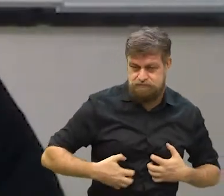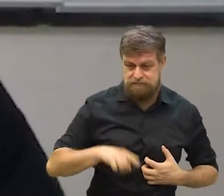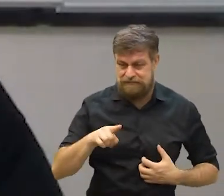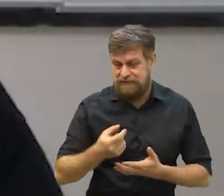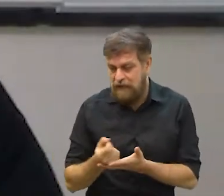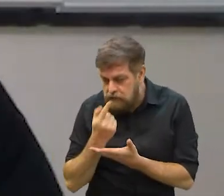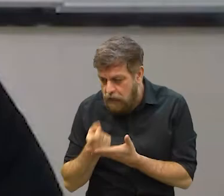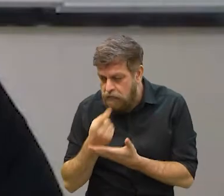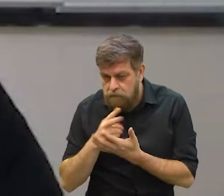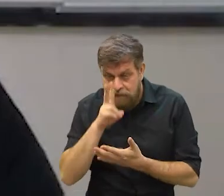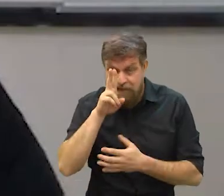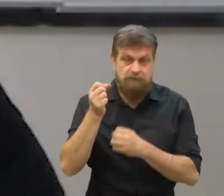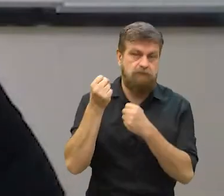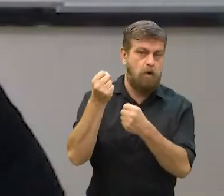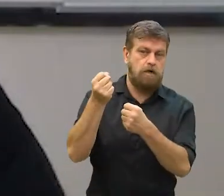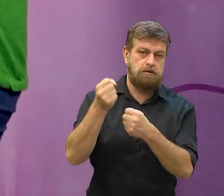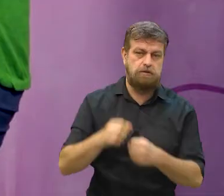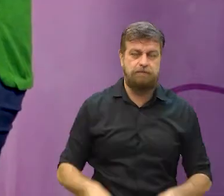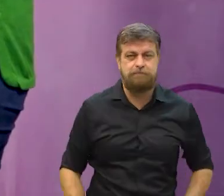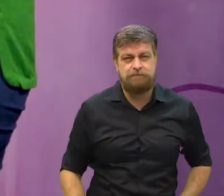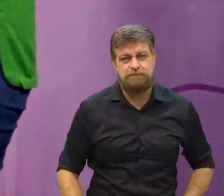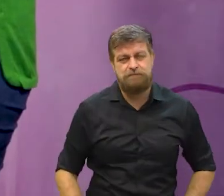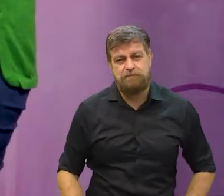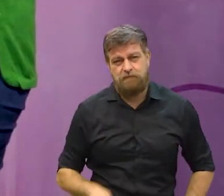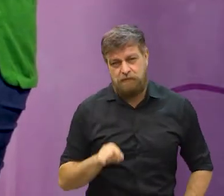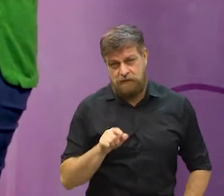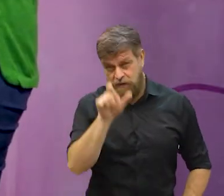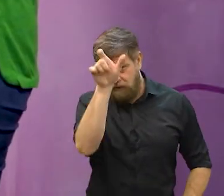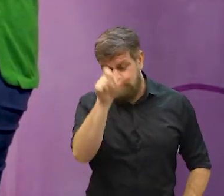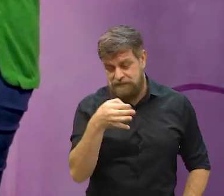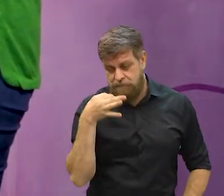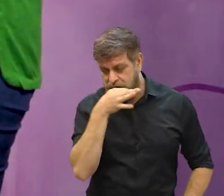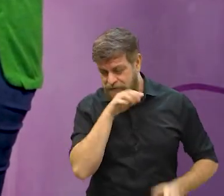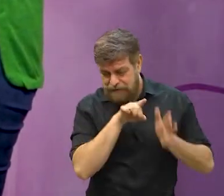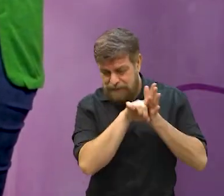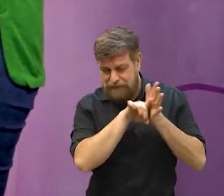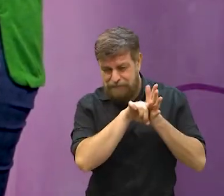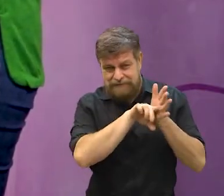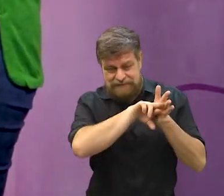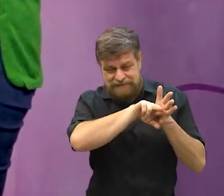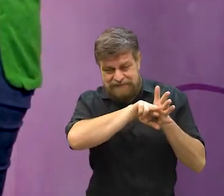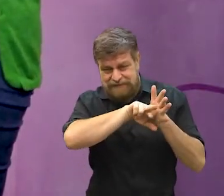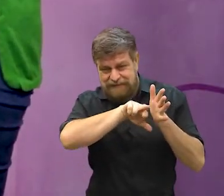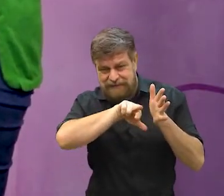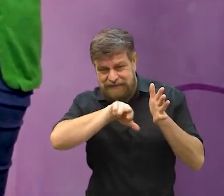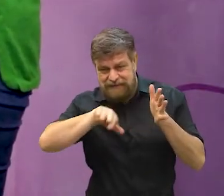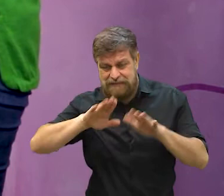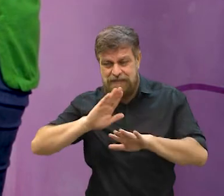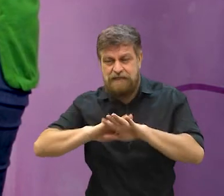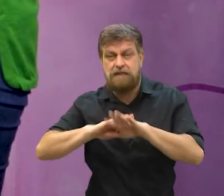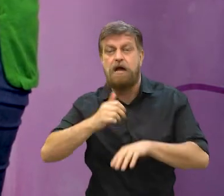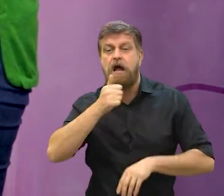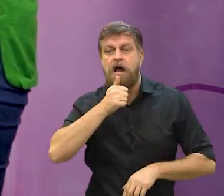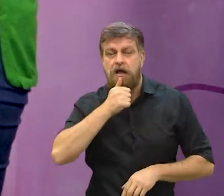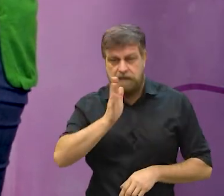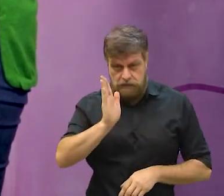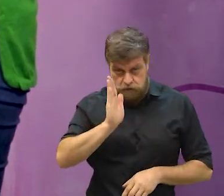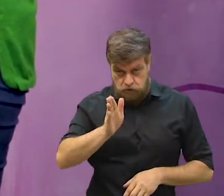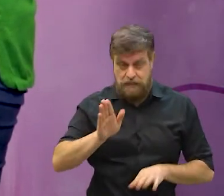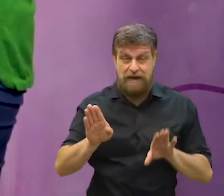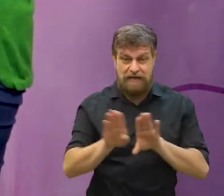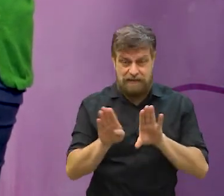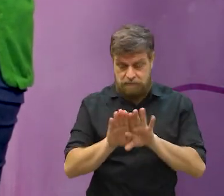em doses maiores. Doutora, como a senhora disse, diversas pesquisas estão sendo realizadas, já foram e estão